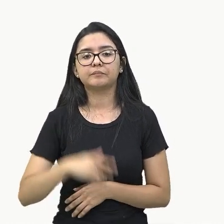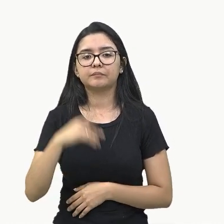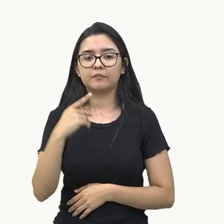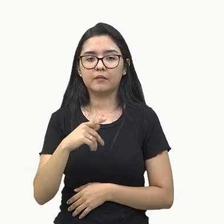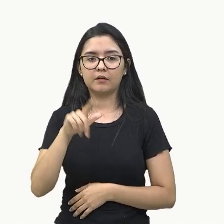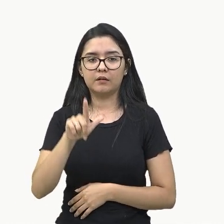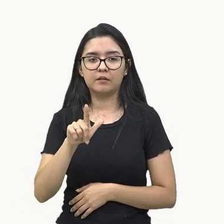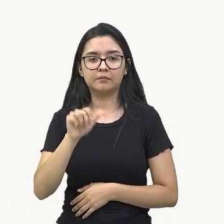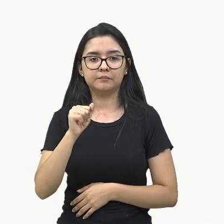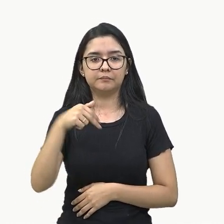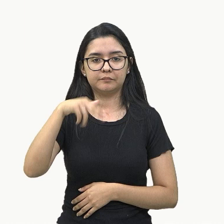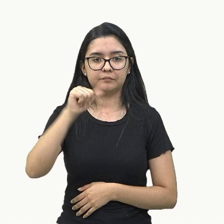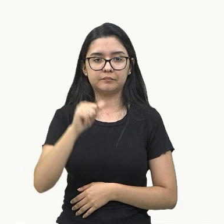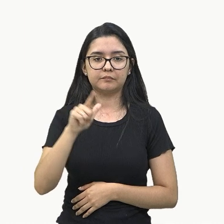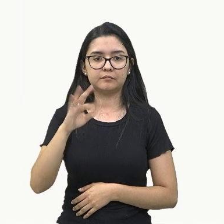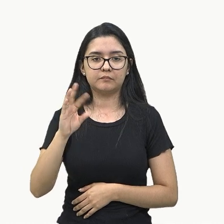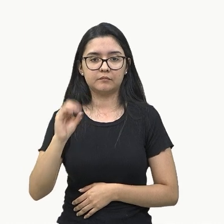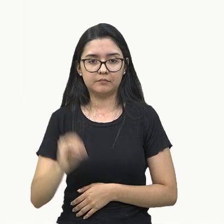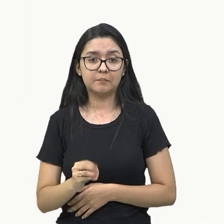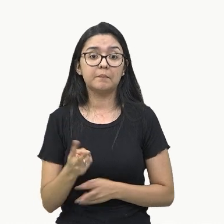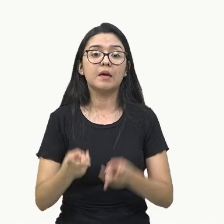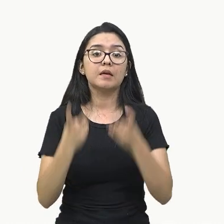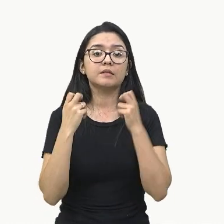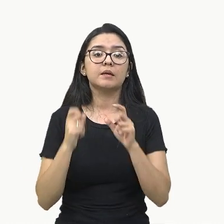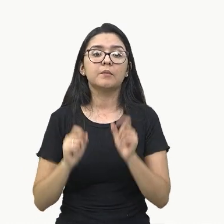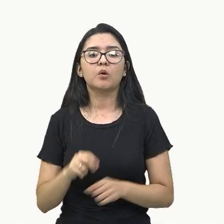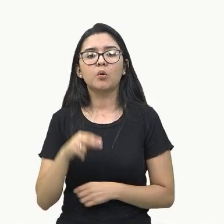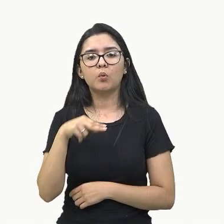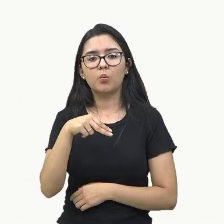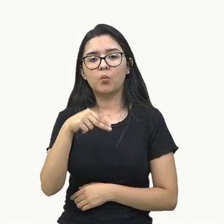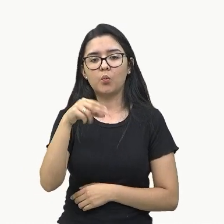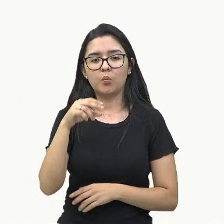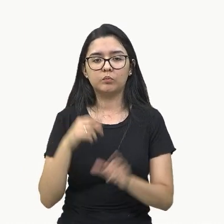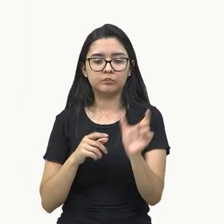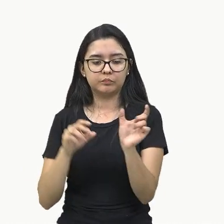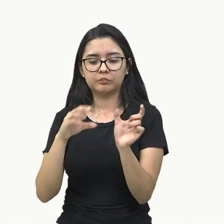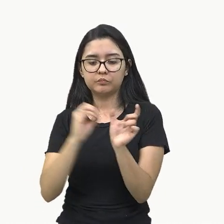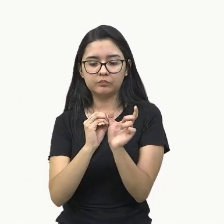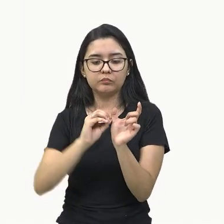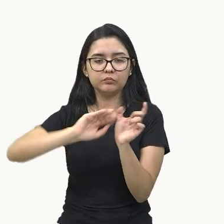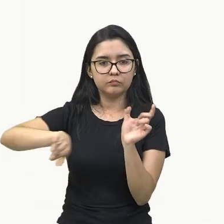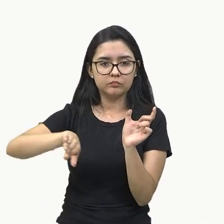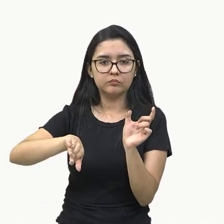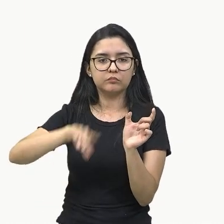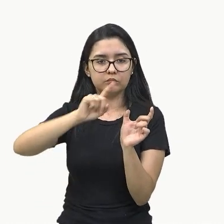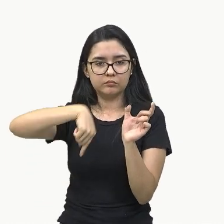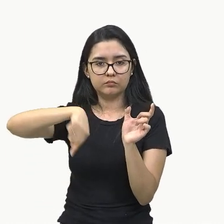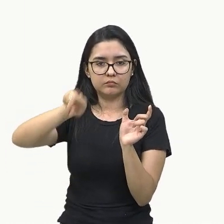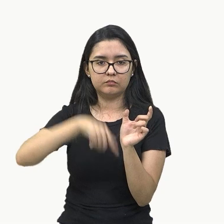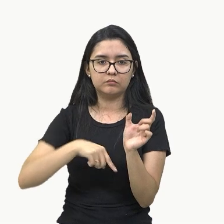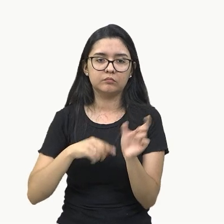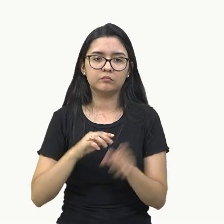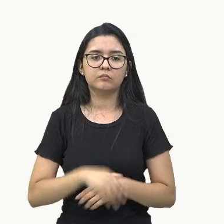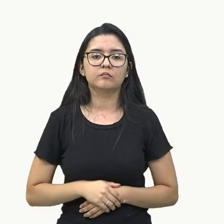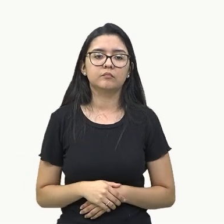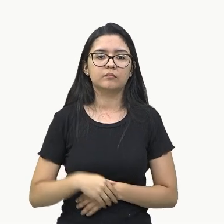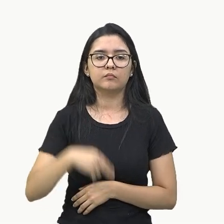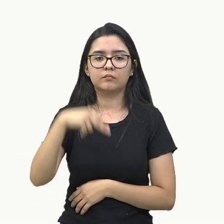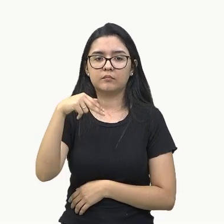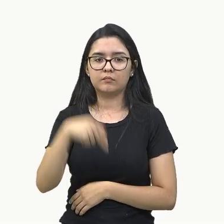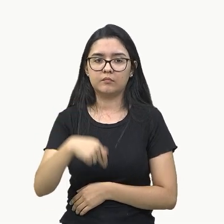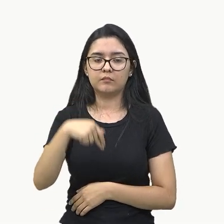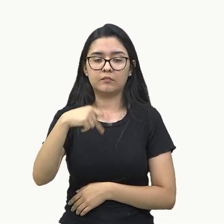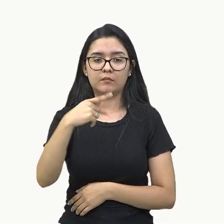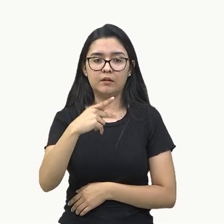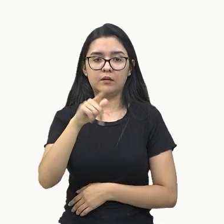Planalto, percebam que esse ozinho aqui desapareceu. Plano alto, são as palavras que eu vou